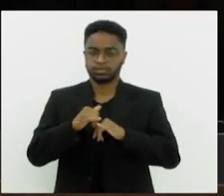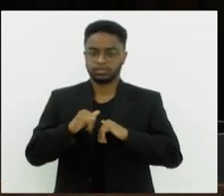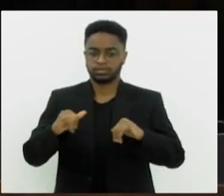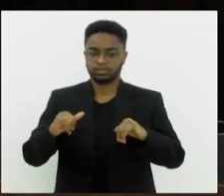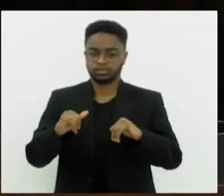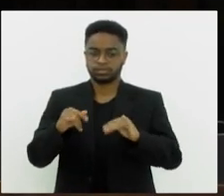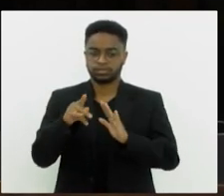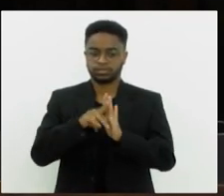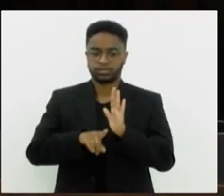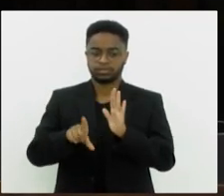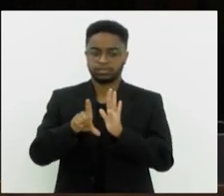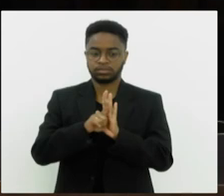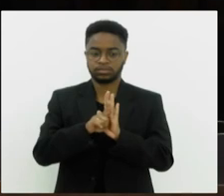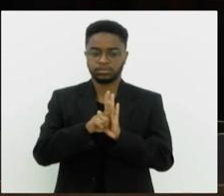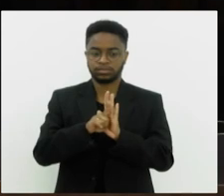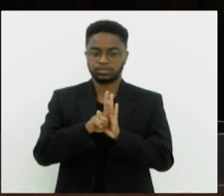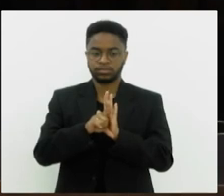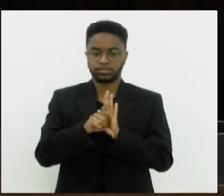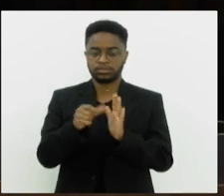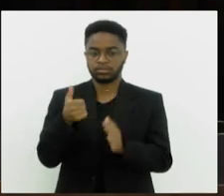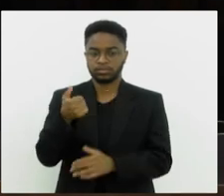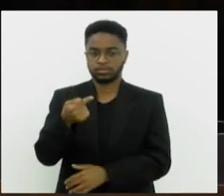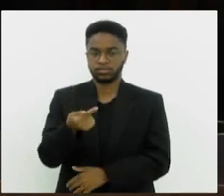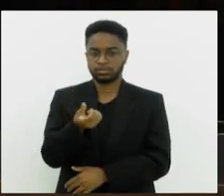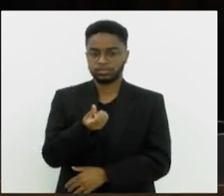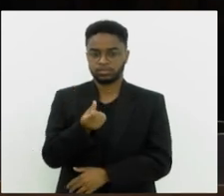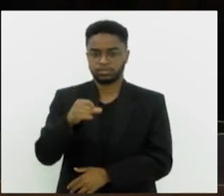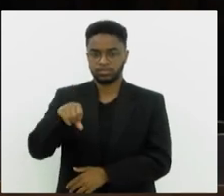anuncio projeto de lei número